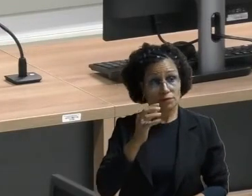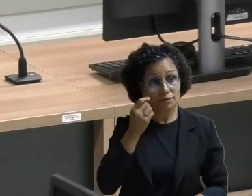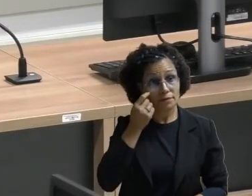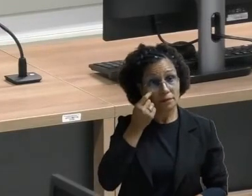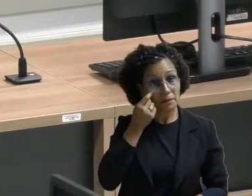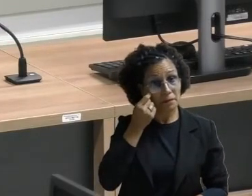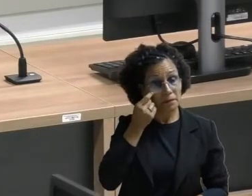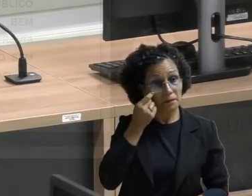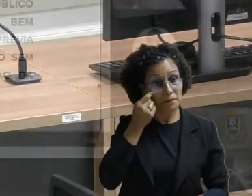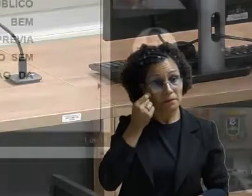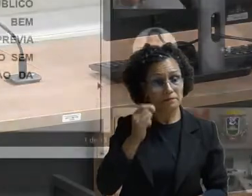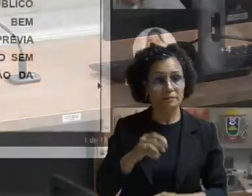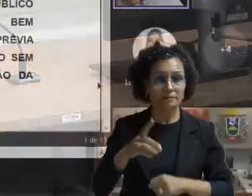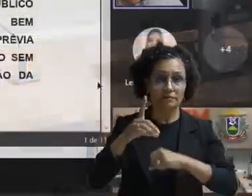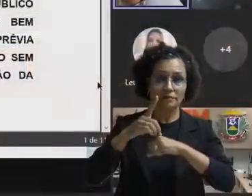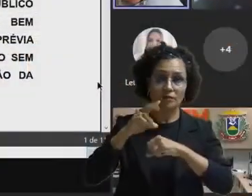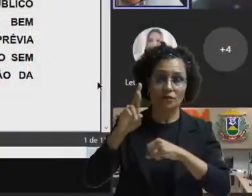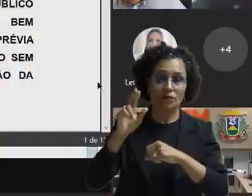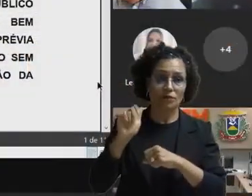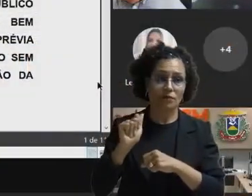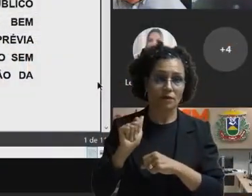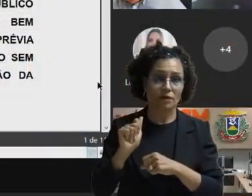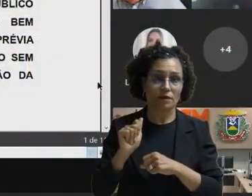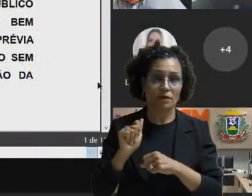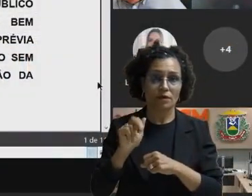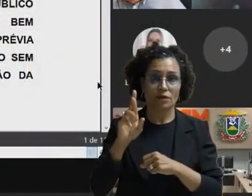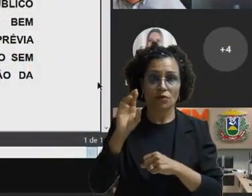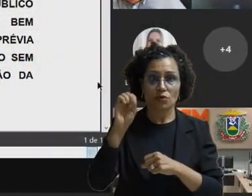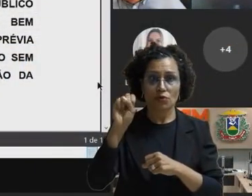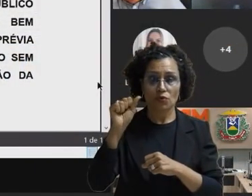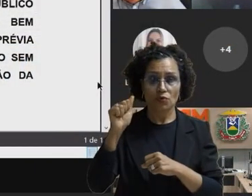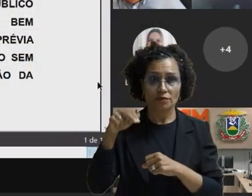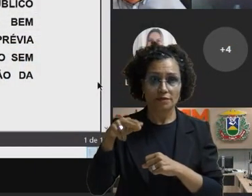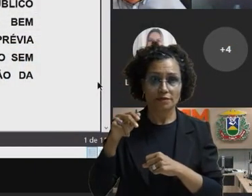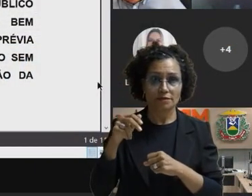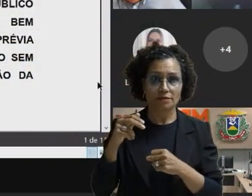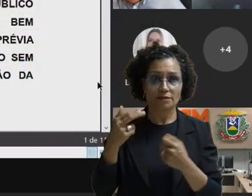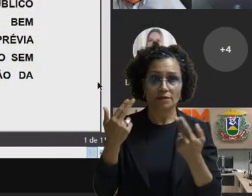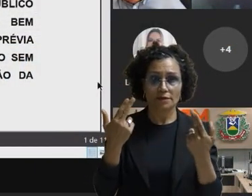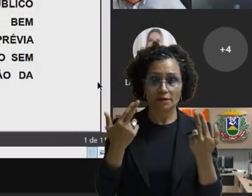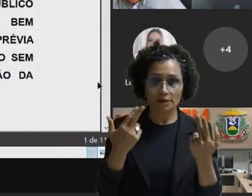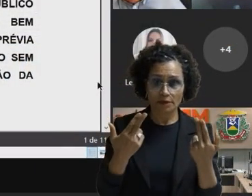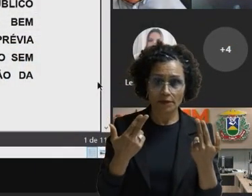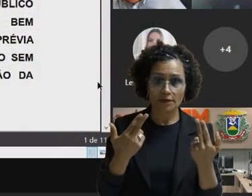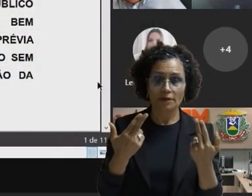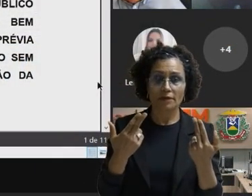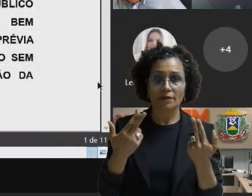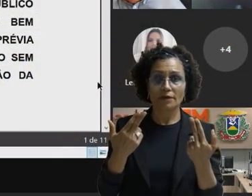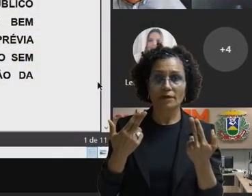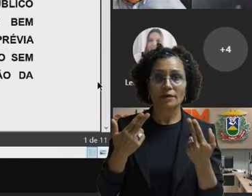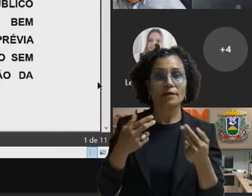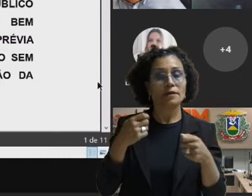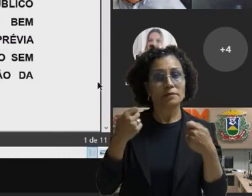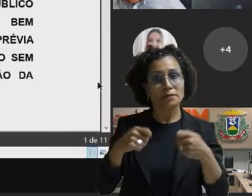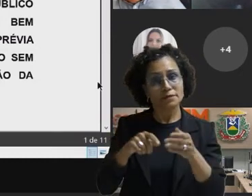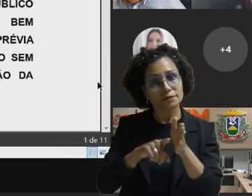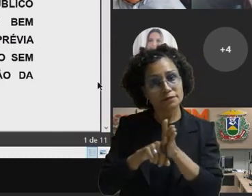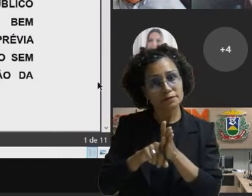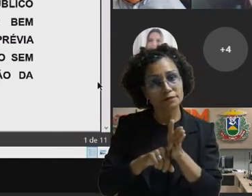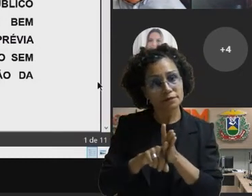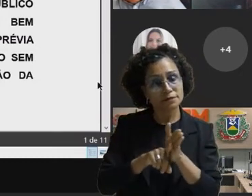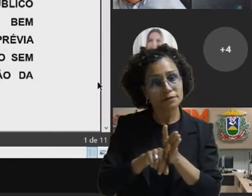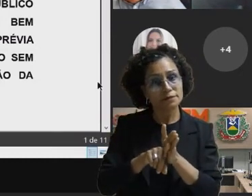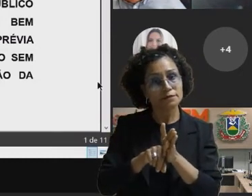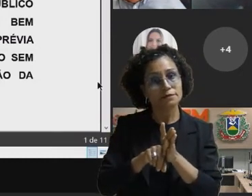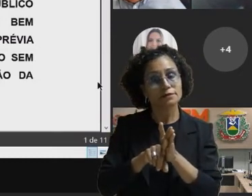Doutora Rosana. Eu voto com a relatora. Eu acho que realmente queria chegar e essa inteligência que